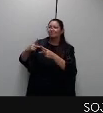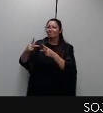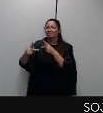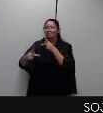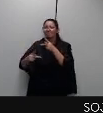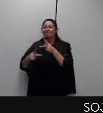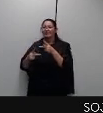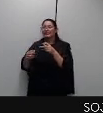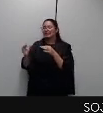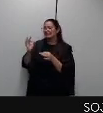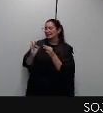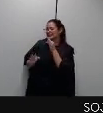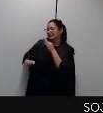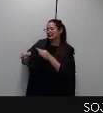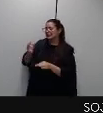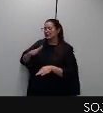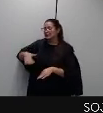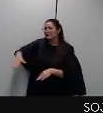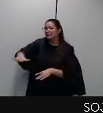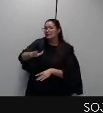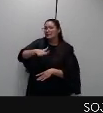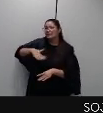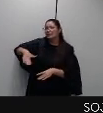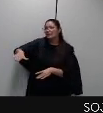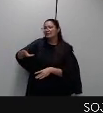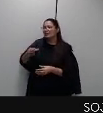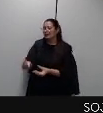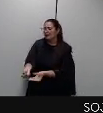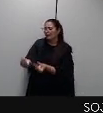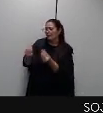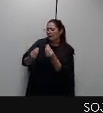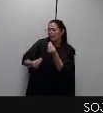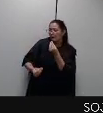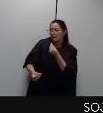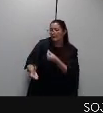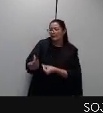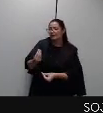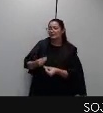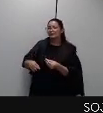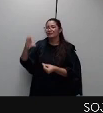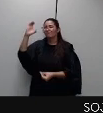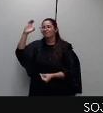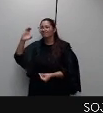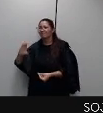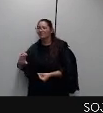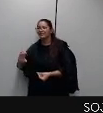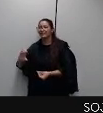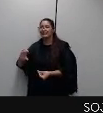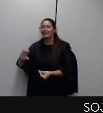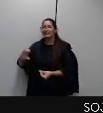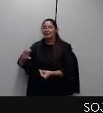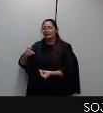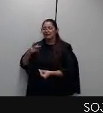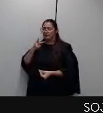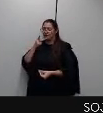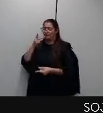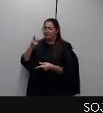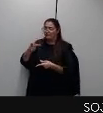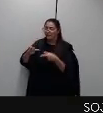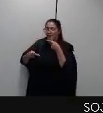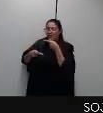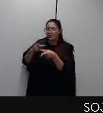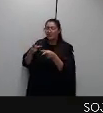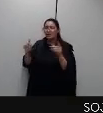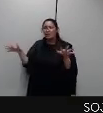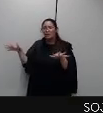do juízo Universal EA cobrança do crédito tributário pela via da lei de execução fiscal a fazer uma inclusive